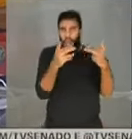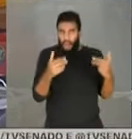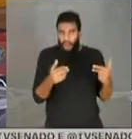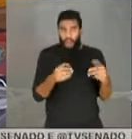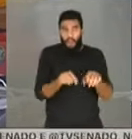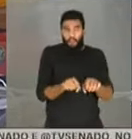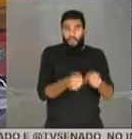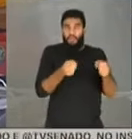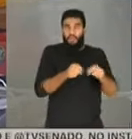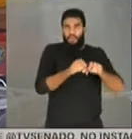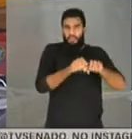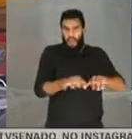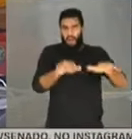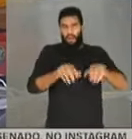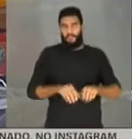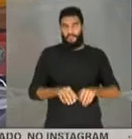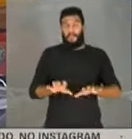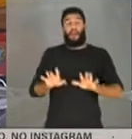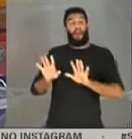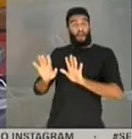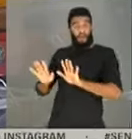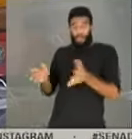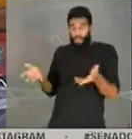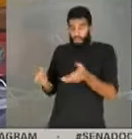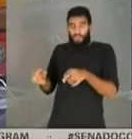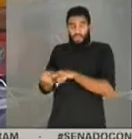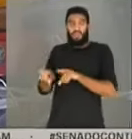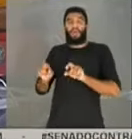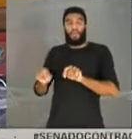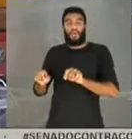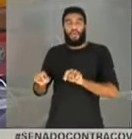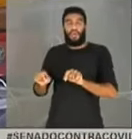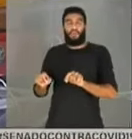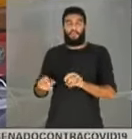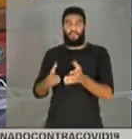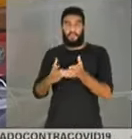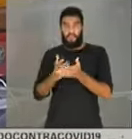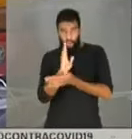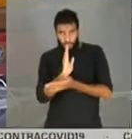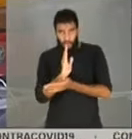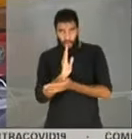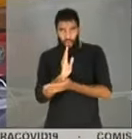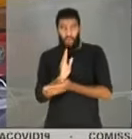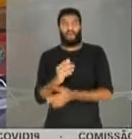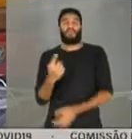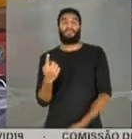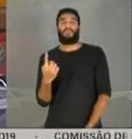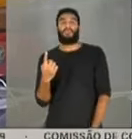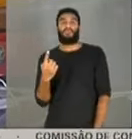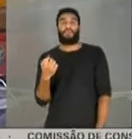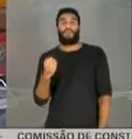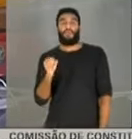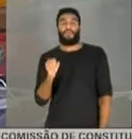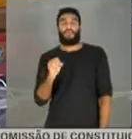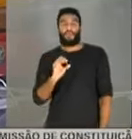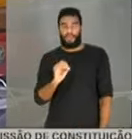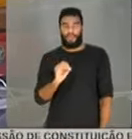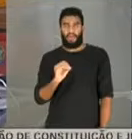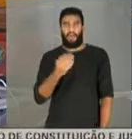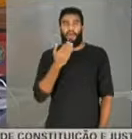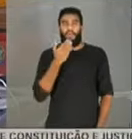Mas não é só isso. No dia de hoje também foram aprovados mais de 180